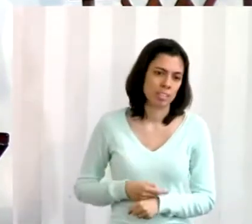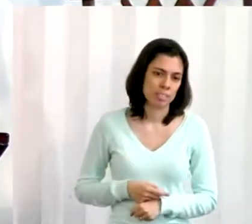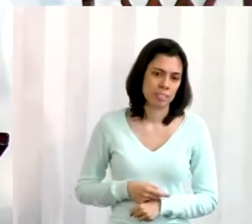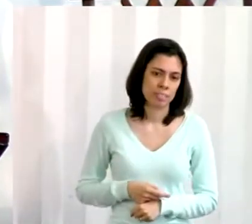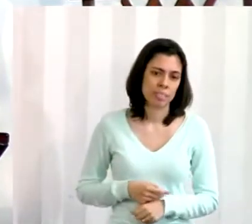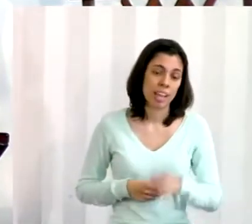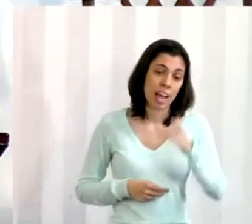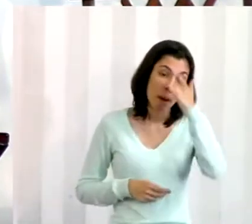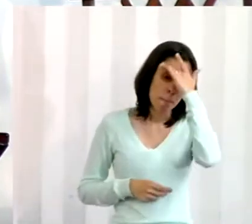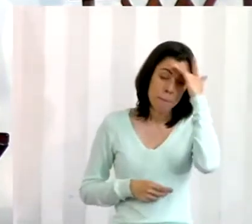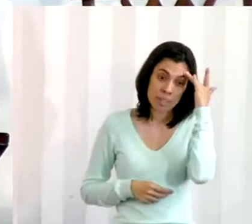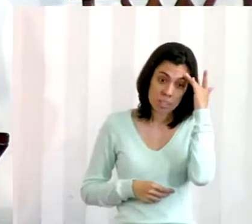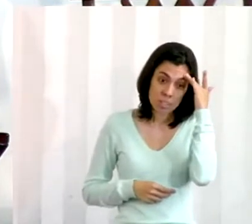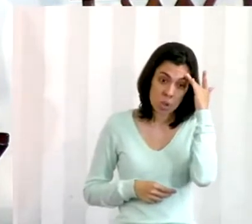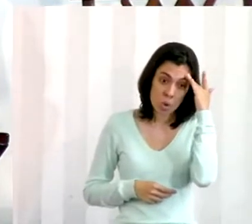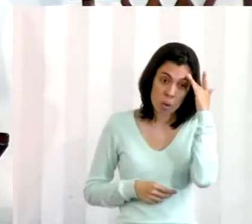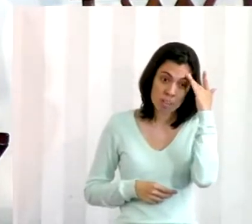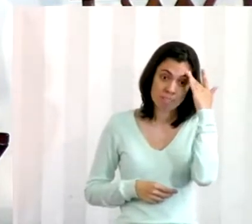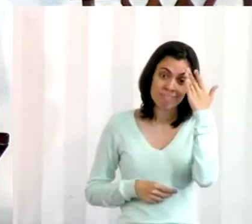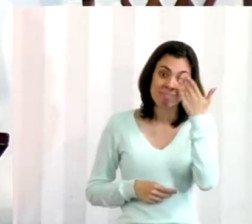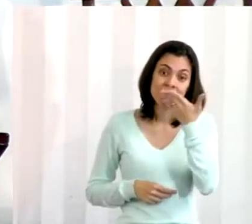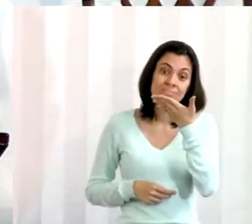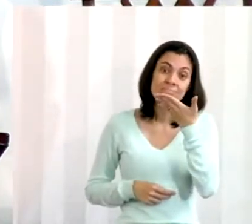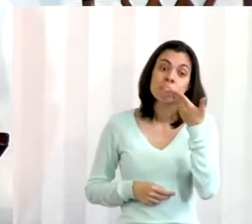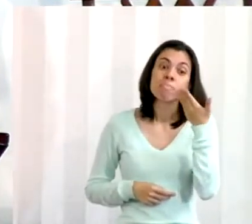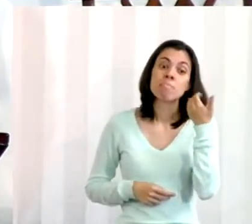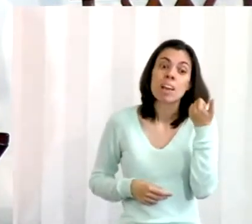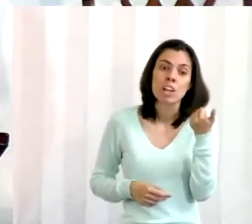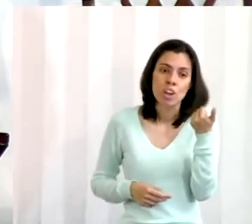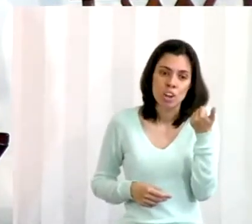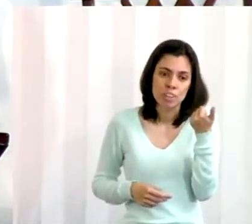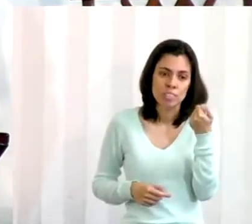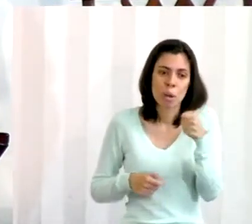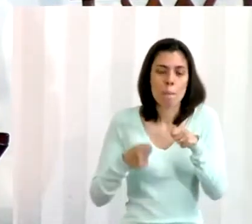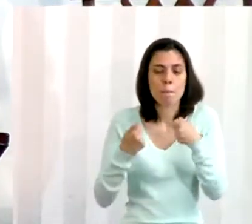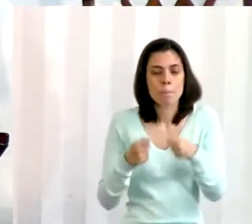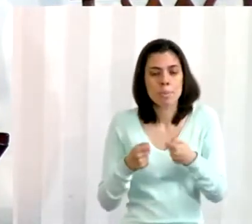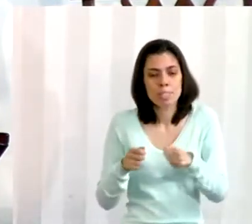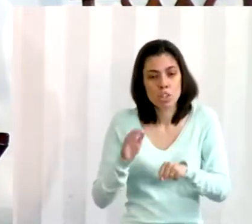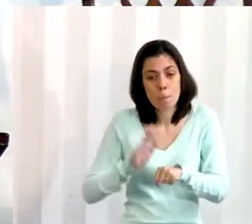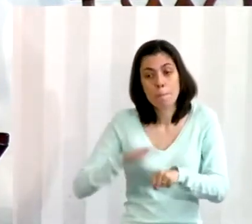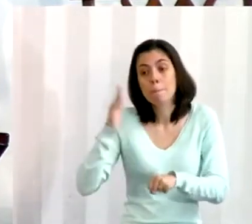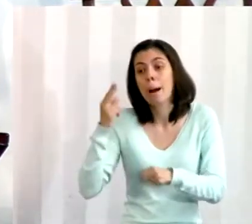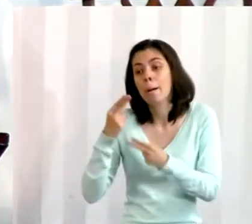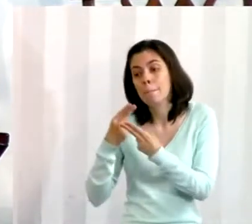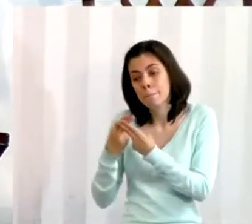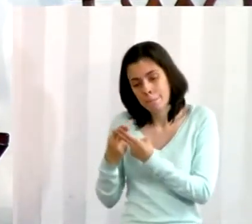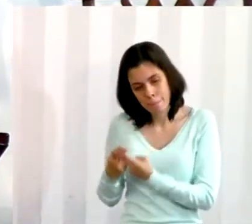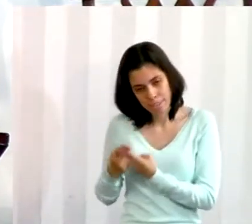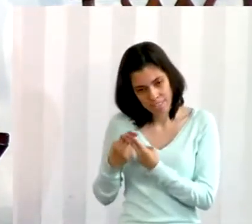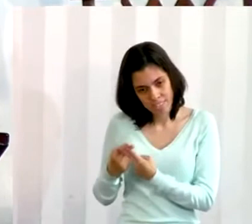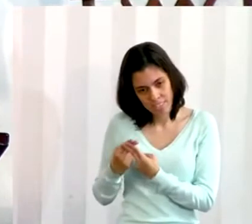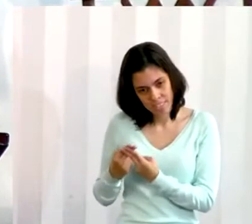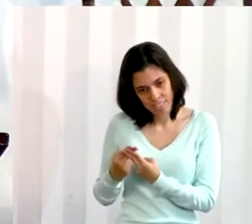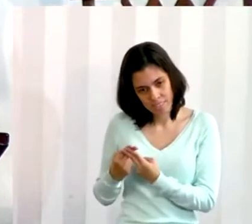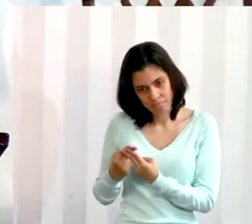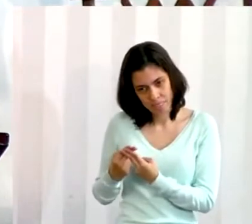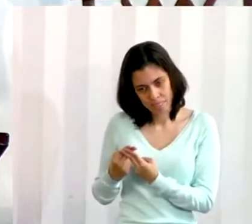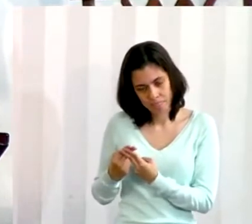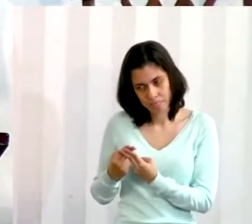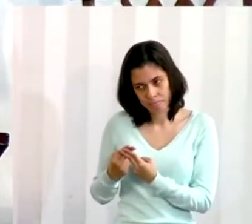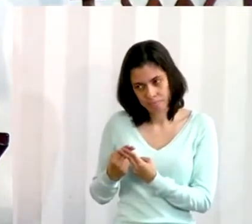ter paciência uns com os outros. Tiago estava num contexto em que a igreja começava a